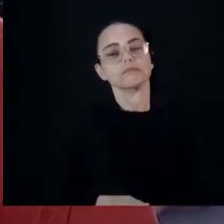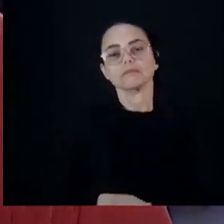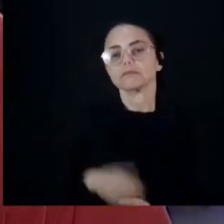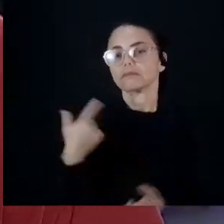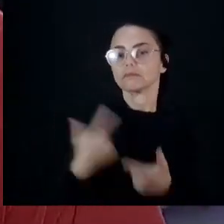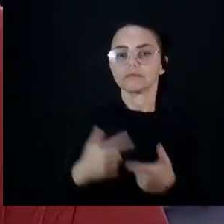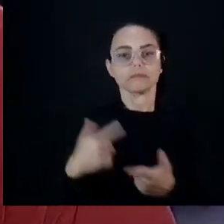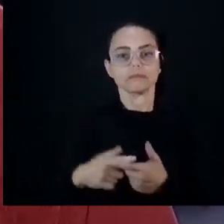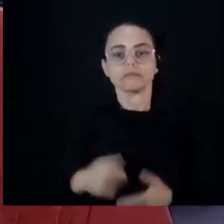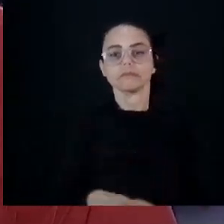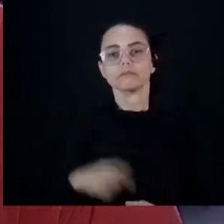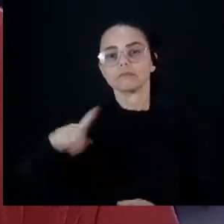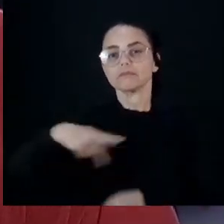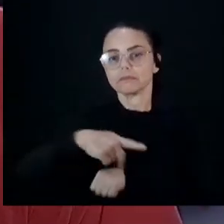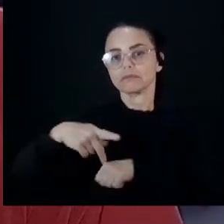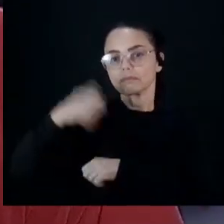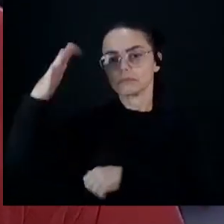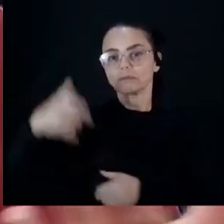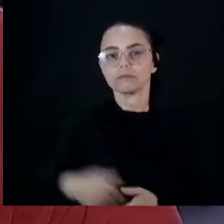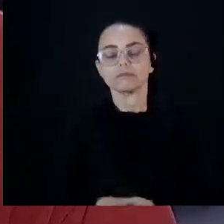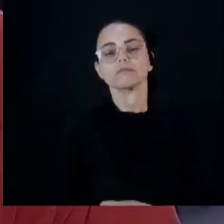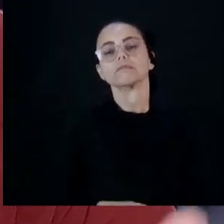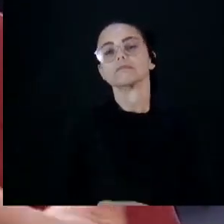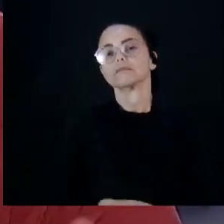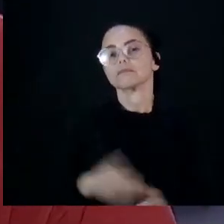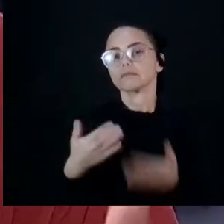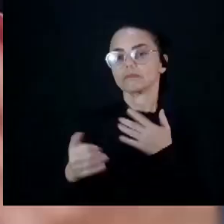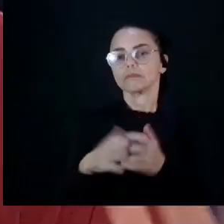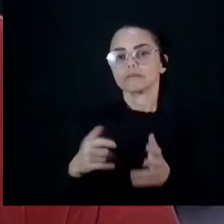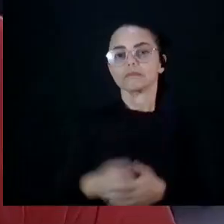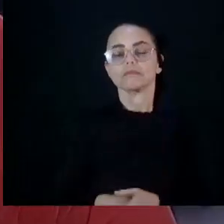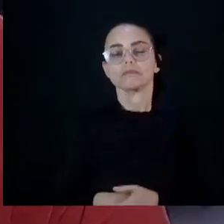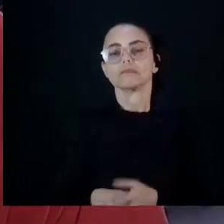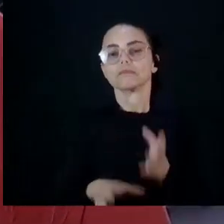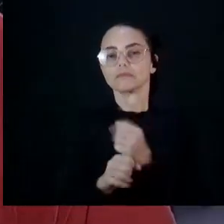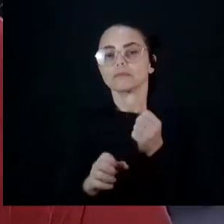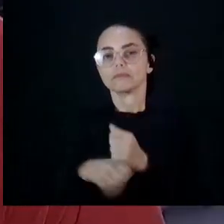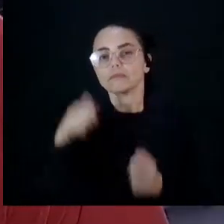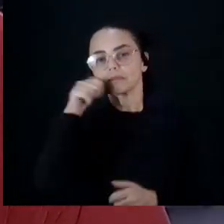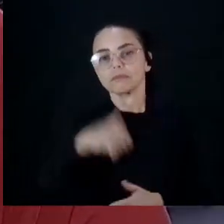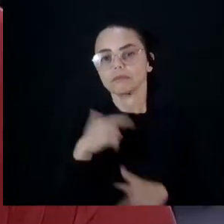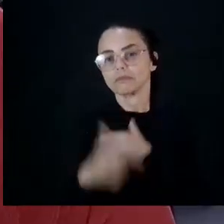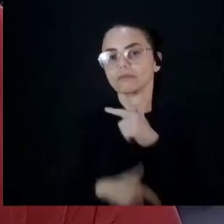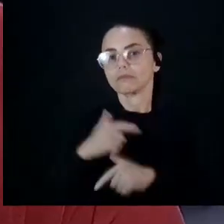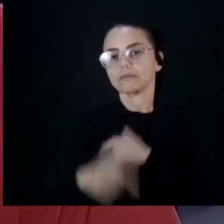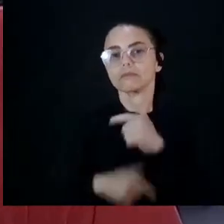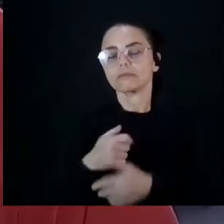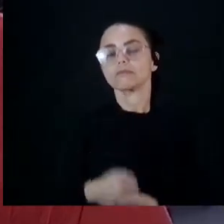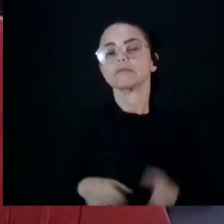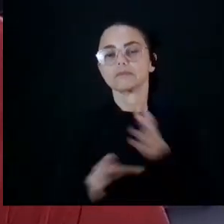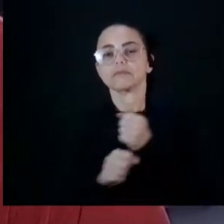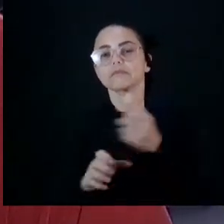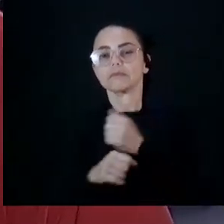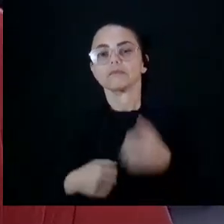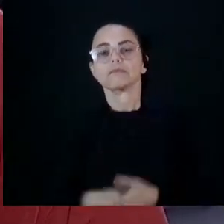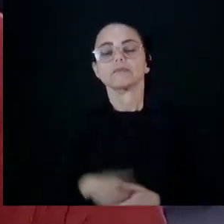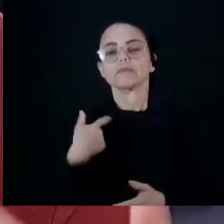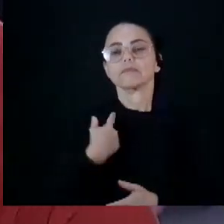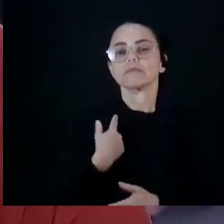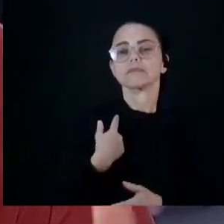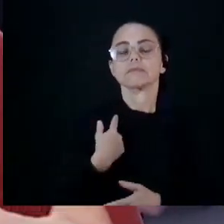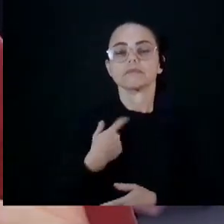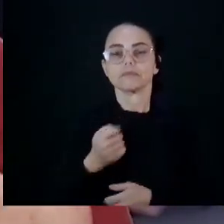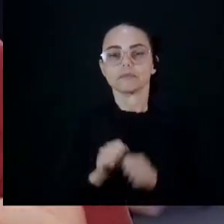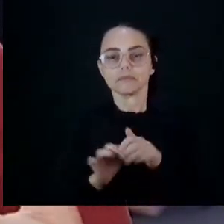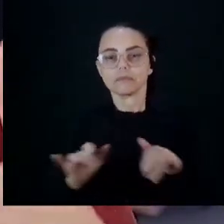outro país. Mas, de qualquer forma, a contadora ela queria estar trabalhando na contabilidade, não fazendo entradas de dados. E